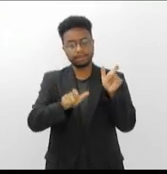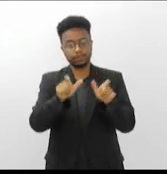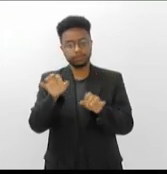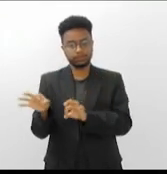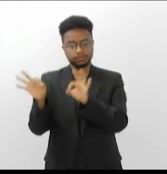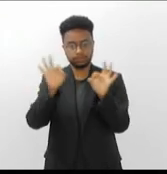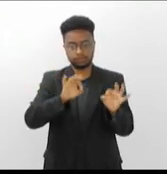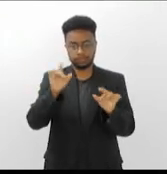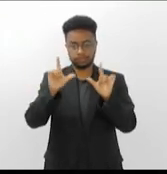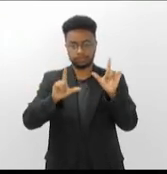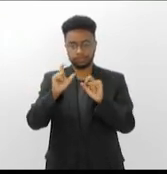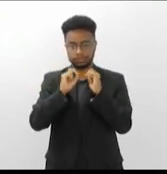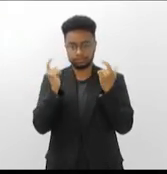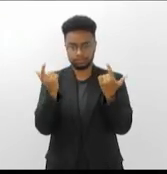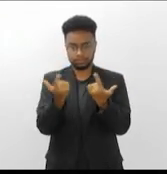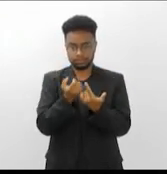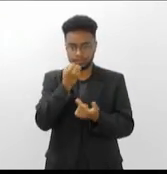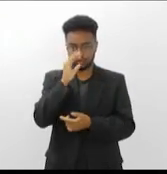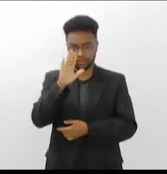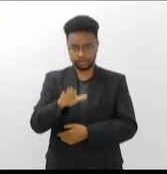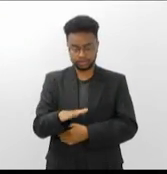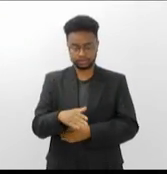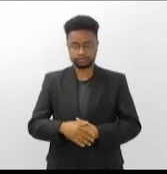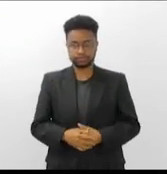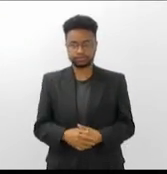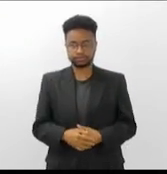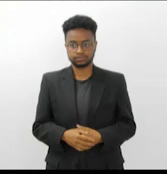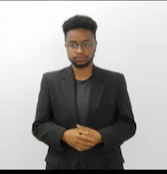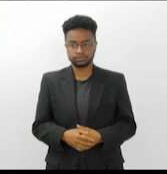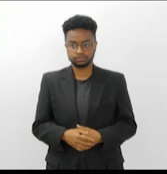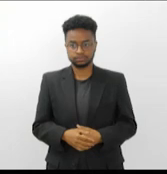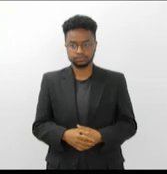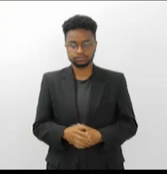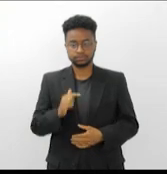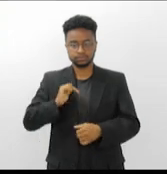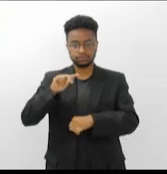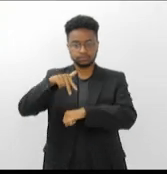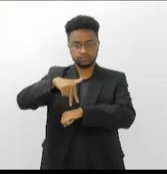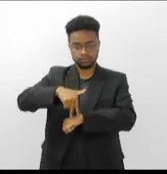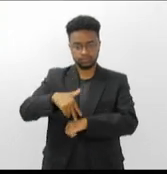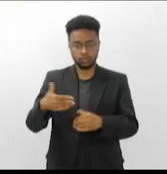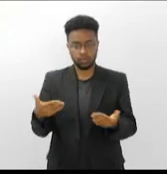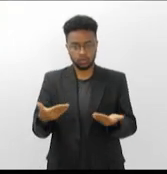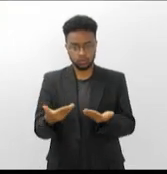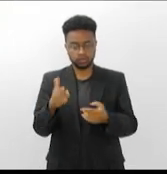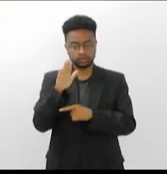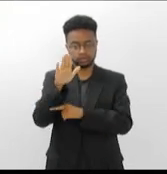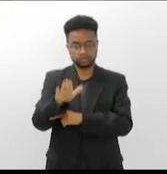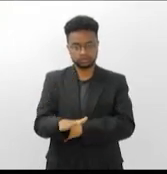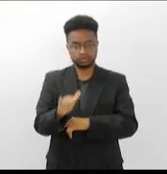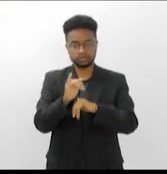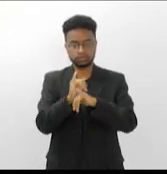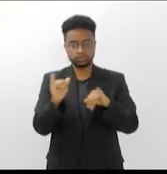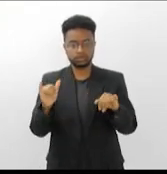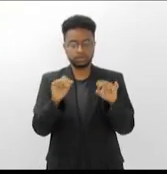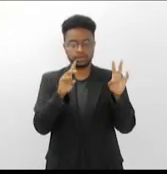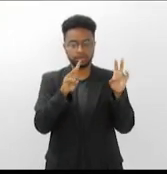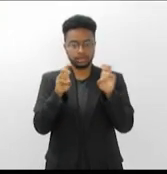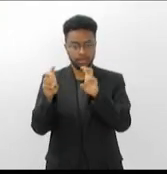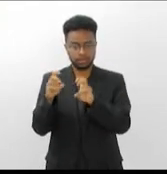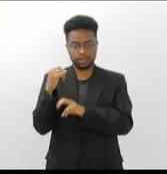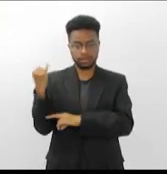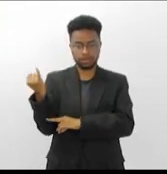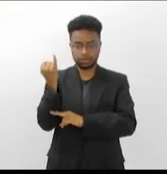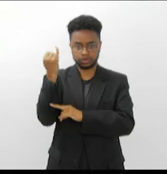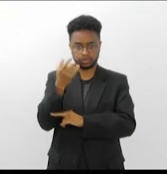da TV Alerj, boa tarde. Assomo esta tribuna nesta tarde para falar sobre um assunto vital